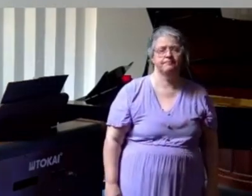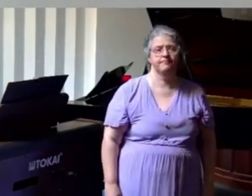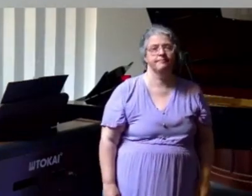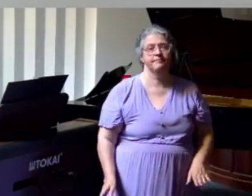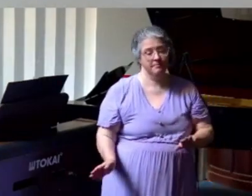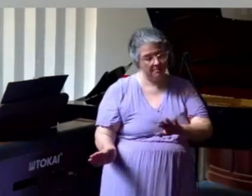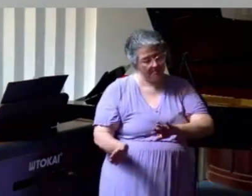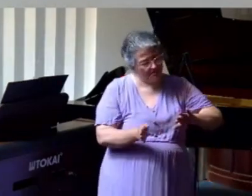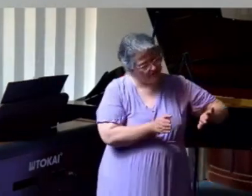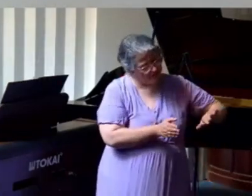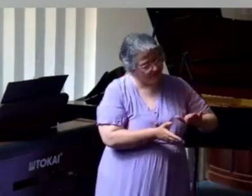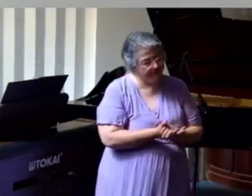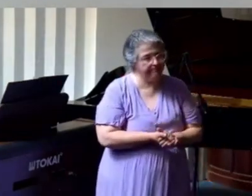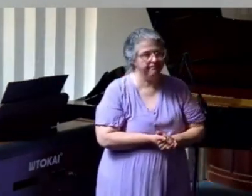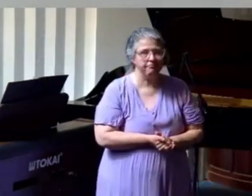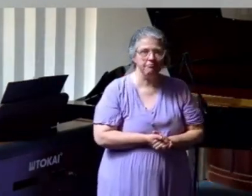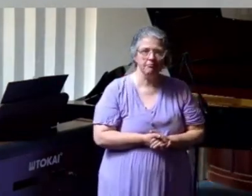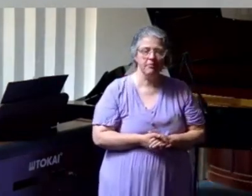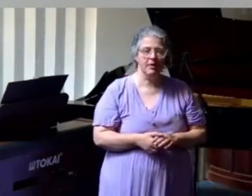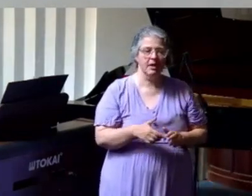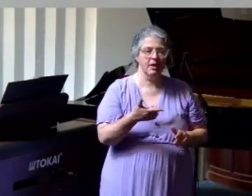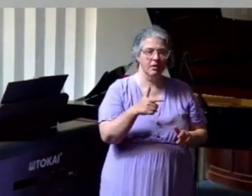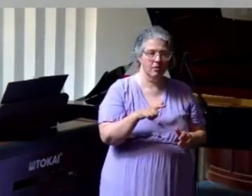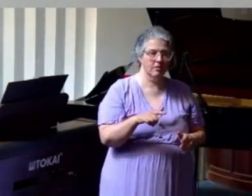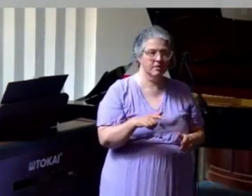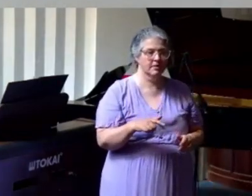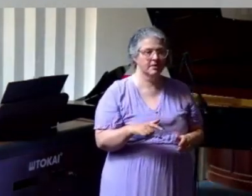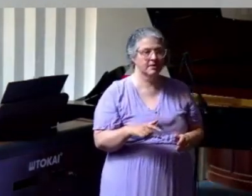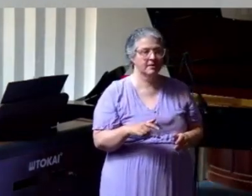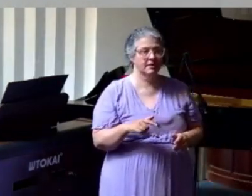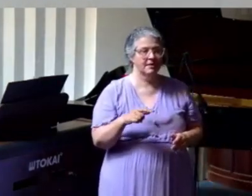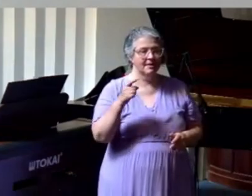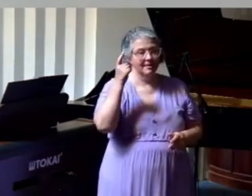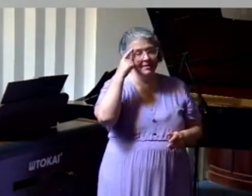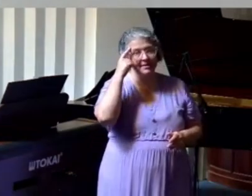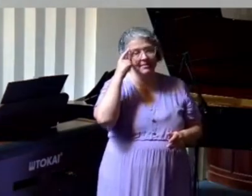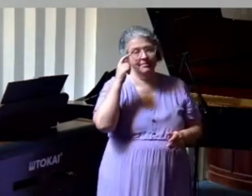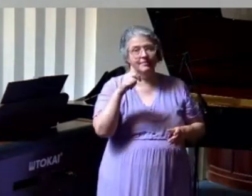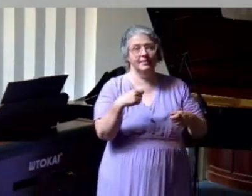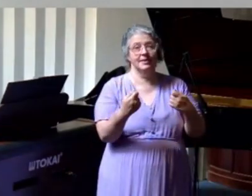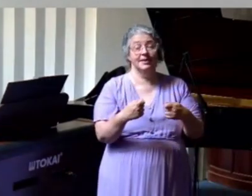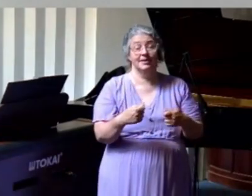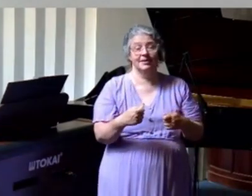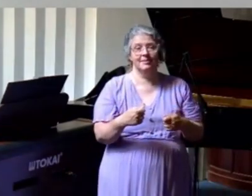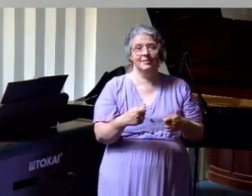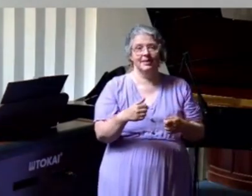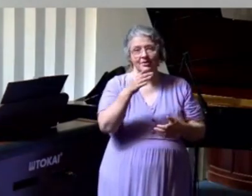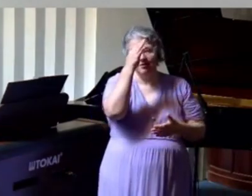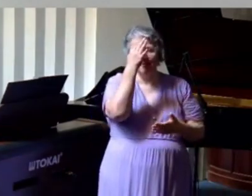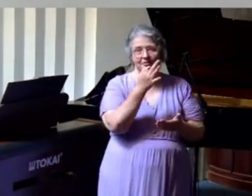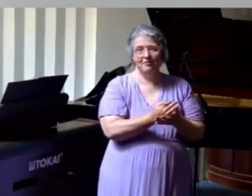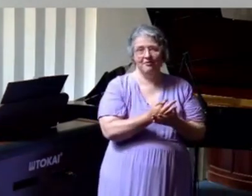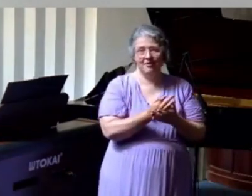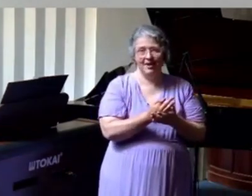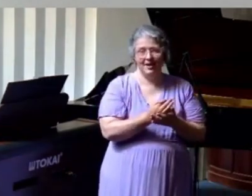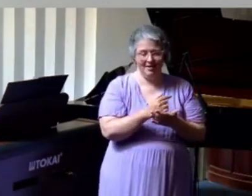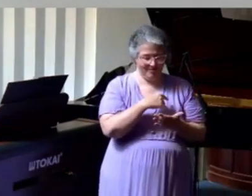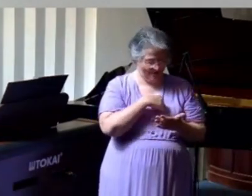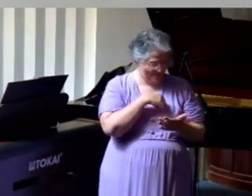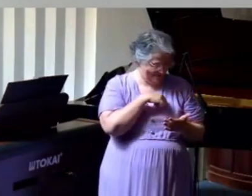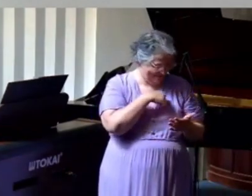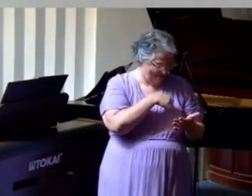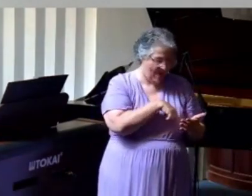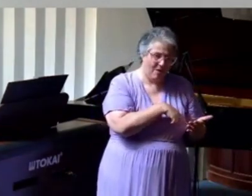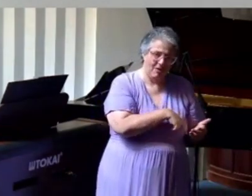importante que também está na passagem, mais para o versículo 3. A necessidade de uma fé enraizada no coração. Uma